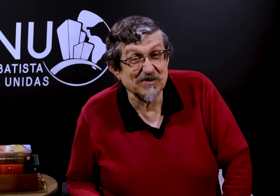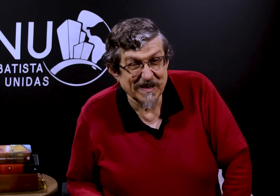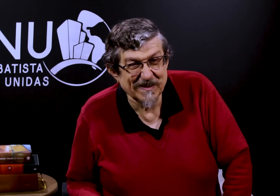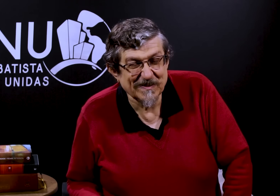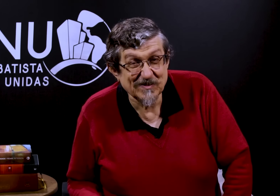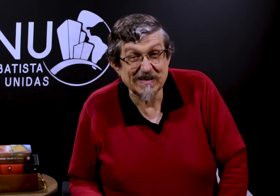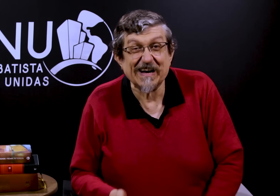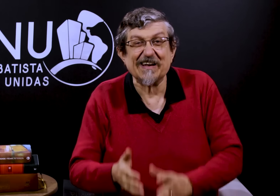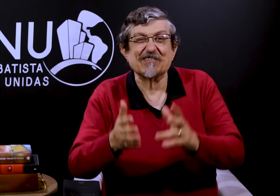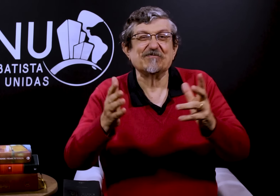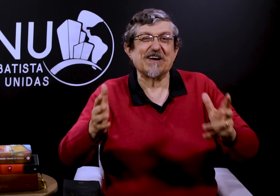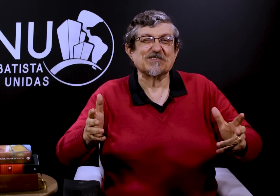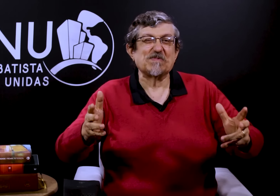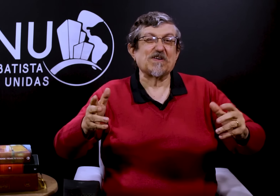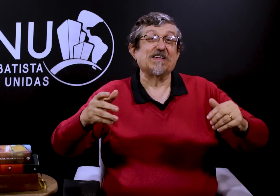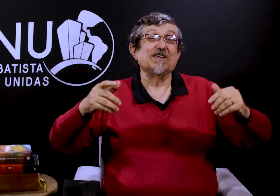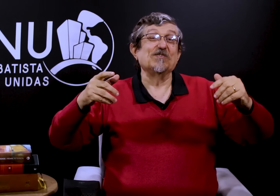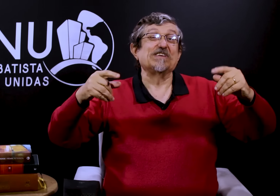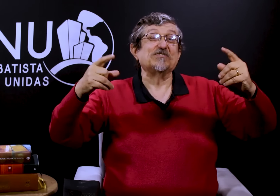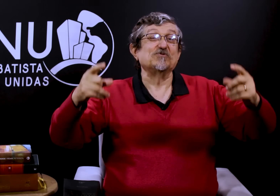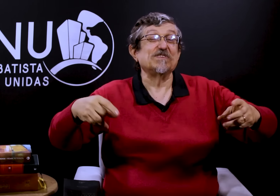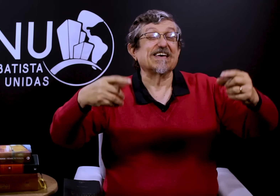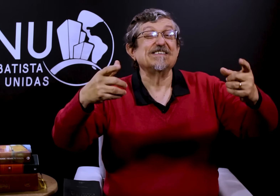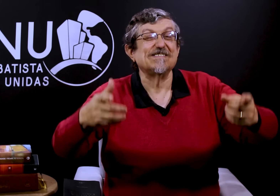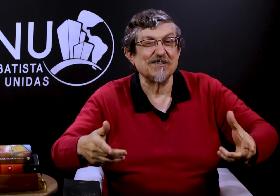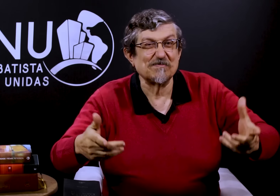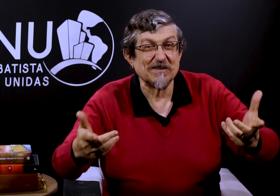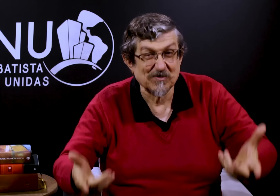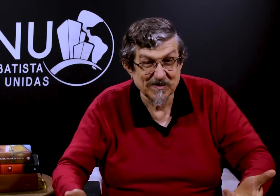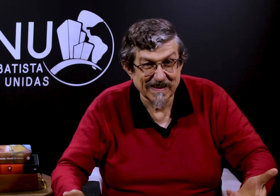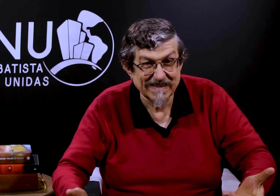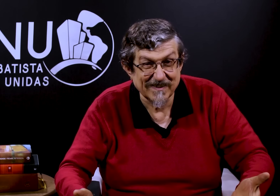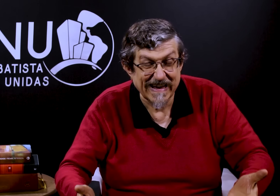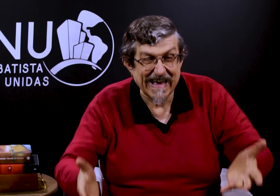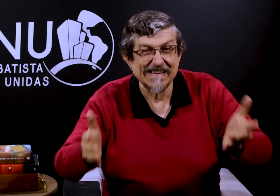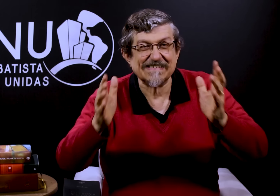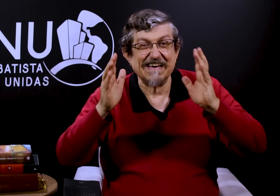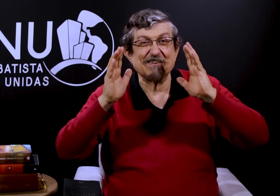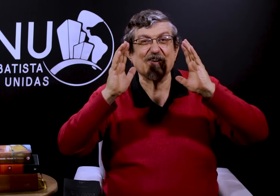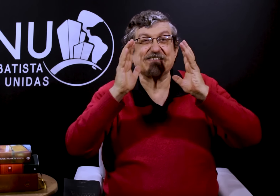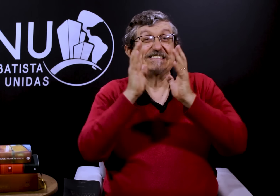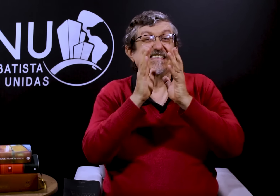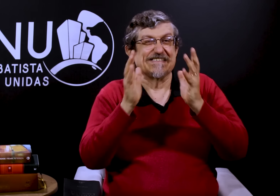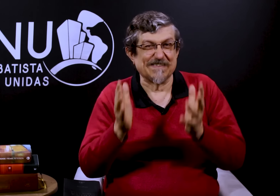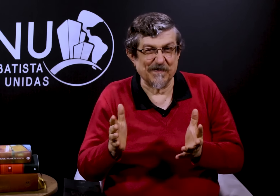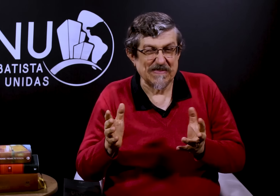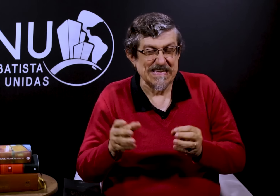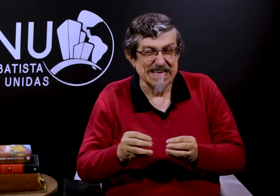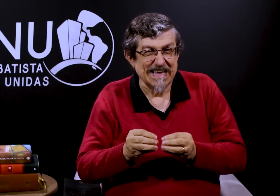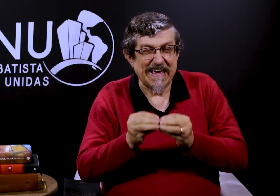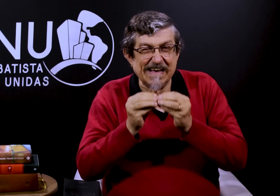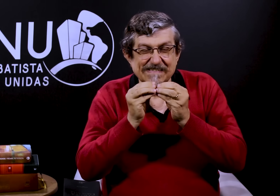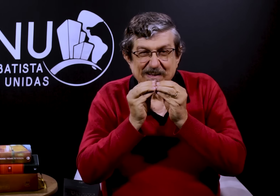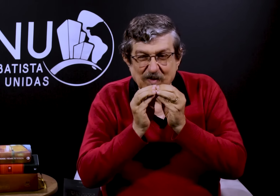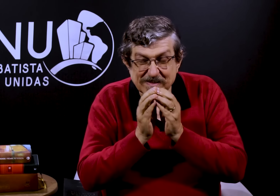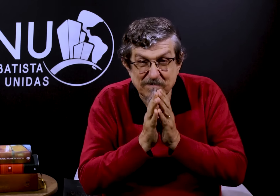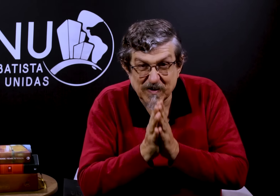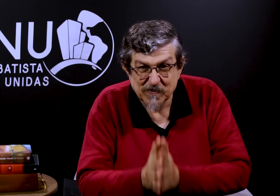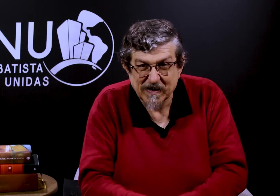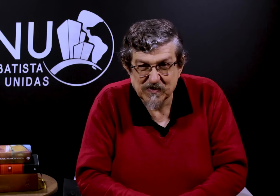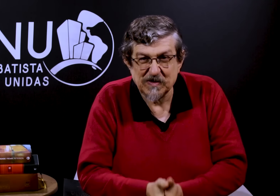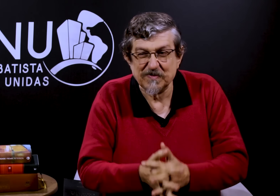não está ajudando. Não tem aquela conversa que o pessoal, Deus ajuda quem cedo madruga. Então essa é a nossa direção. Essa é